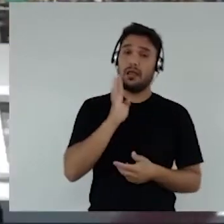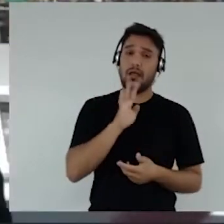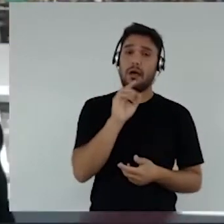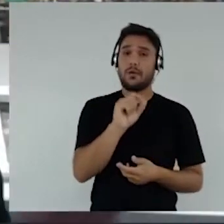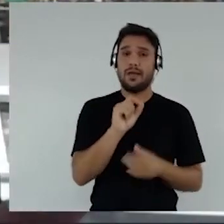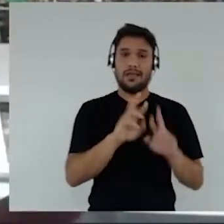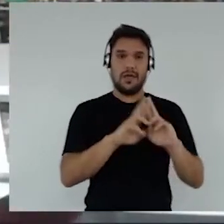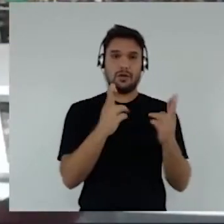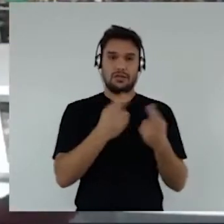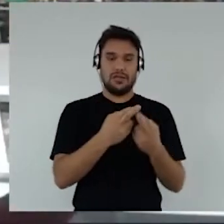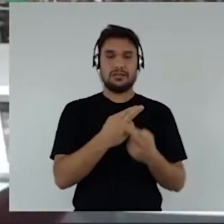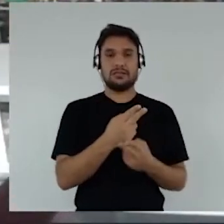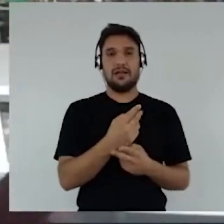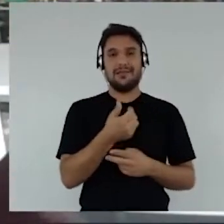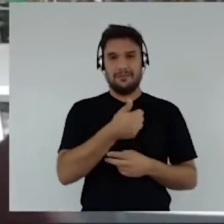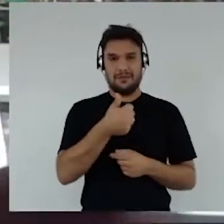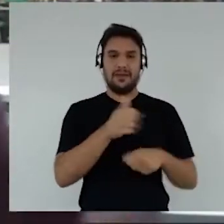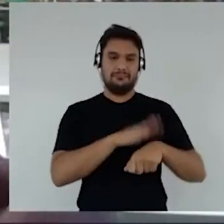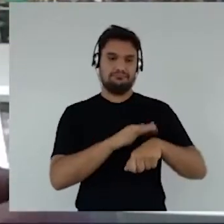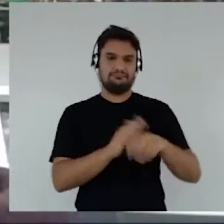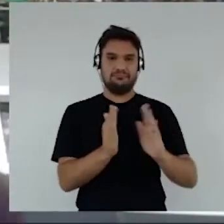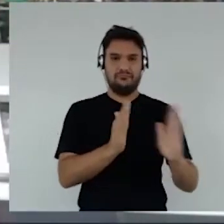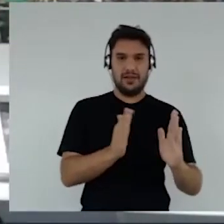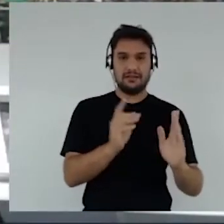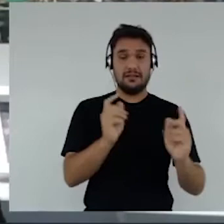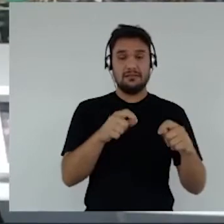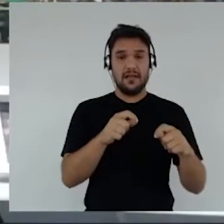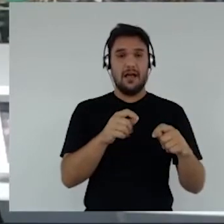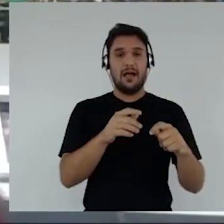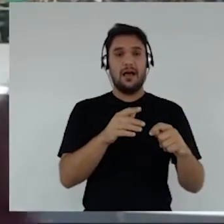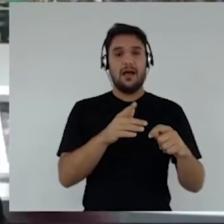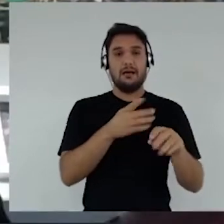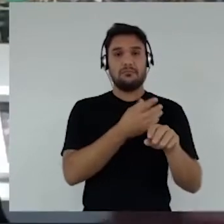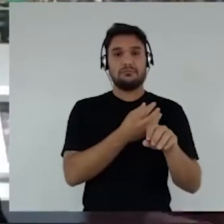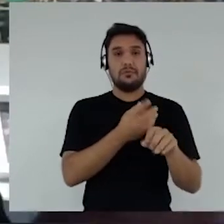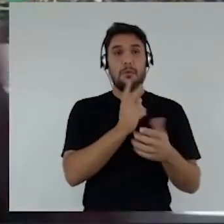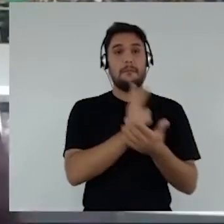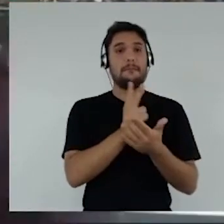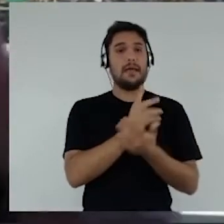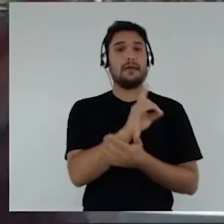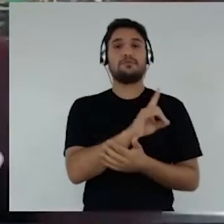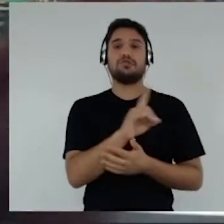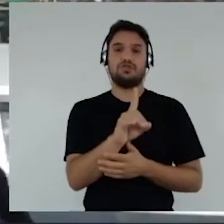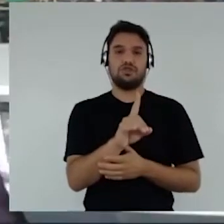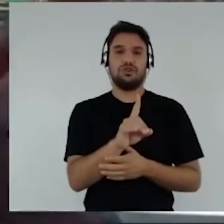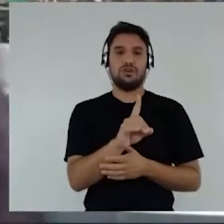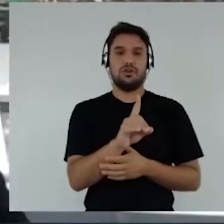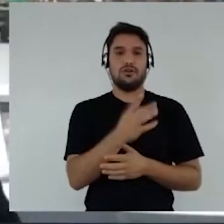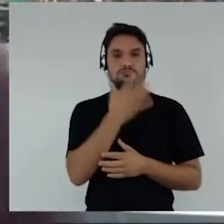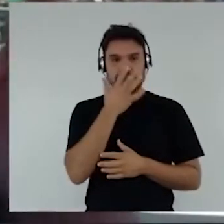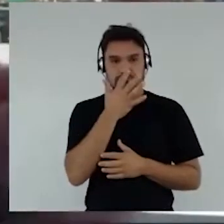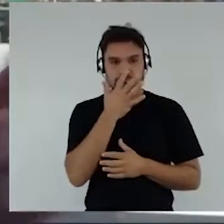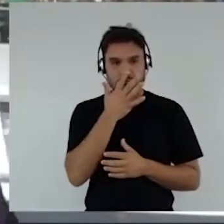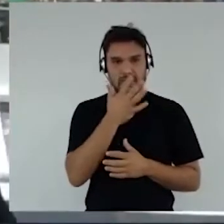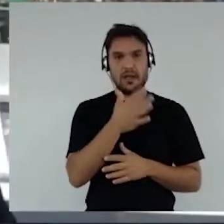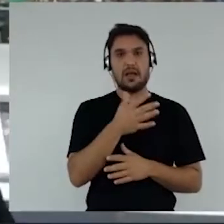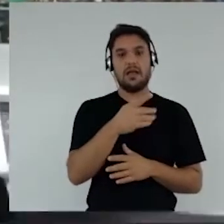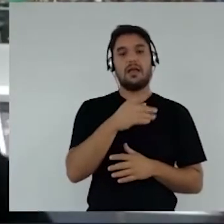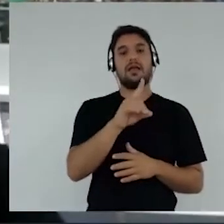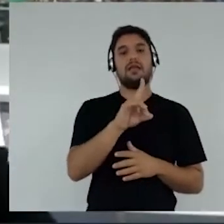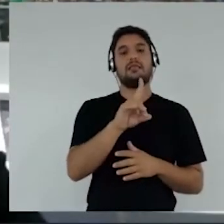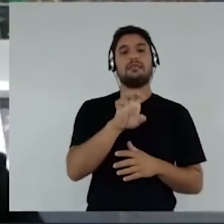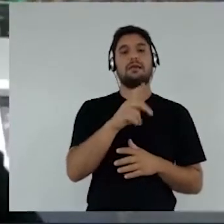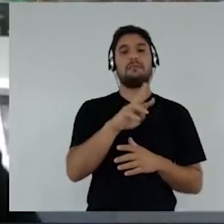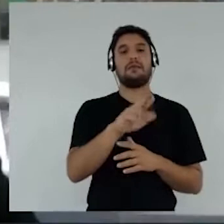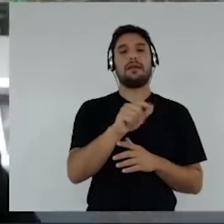Na audiência una da primeira fase, você poder ouvir a testemunha deprecada no mesmo dia. Você vai acompanhar o juízo deprecante